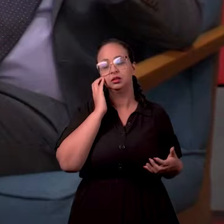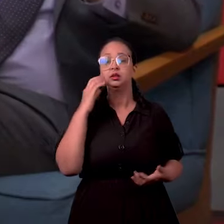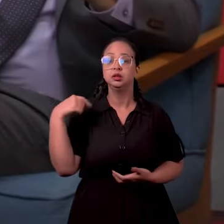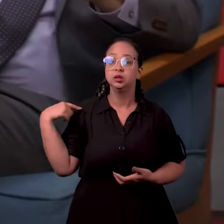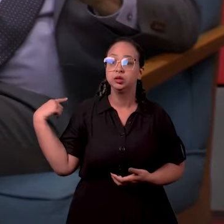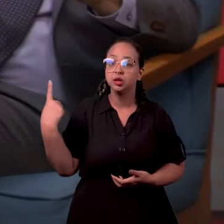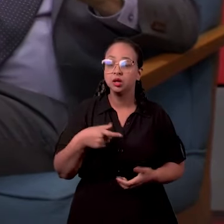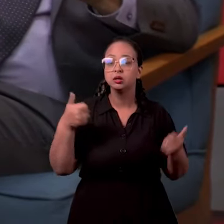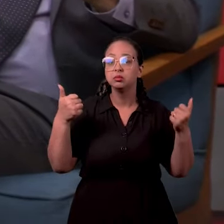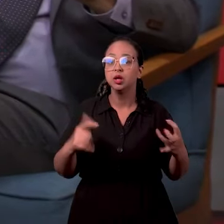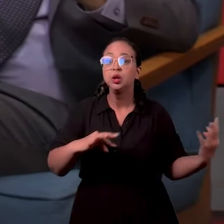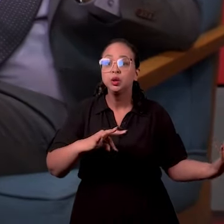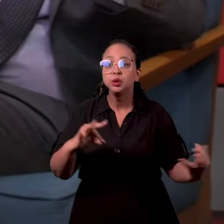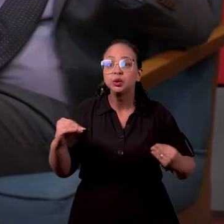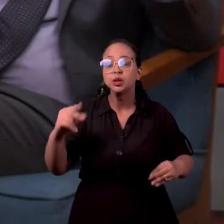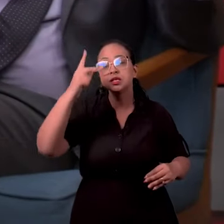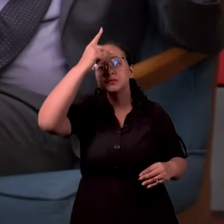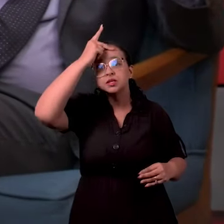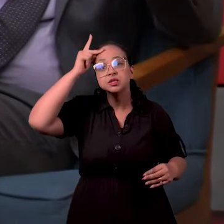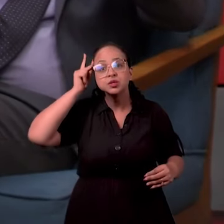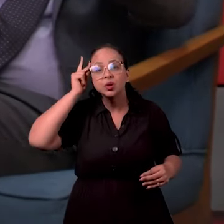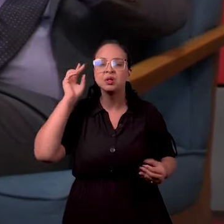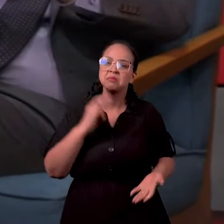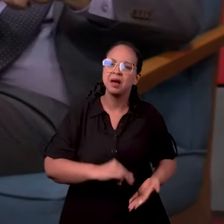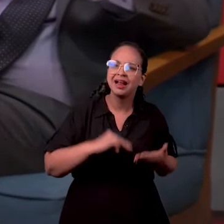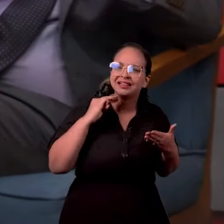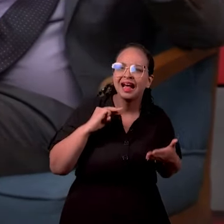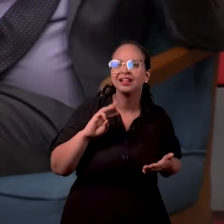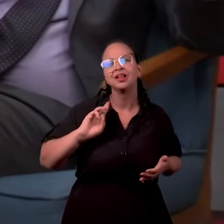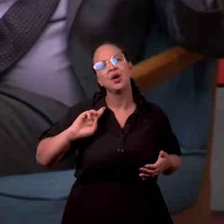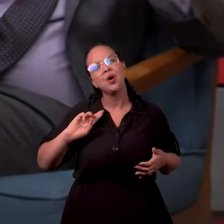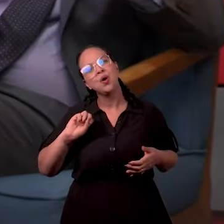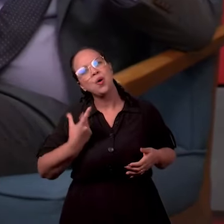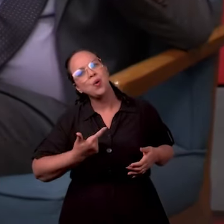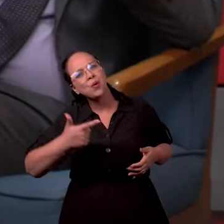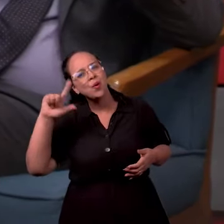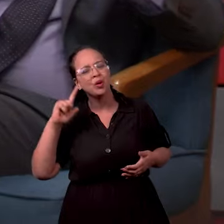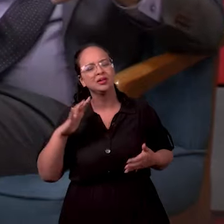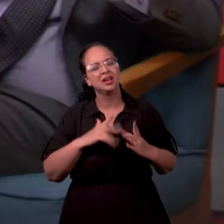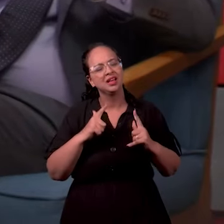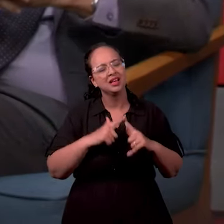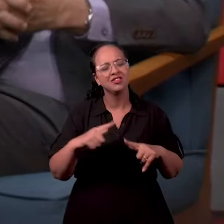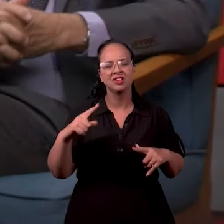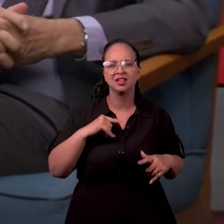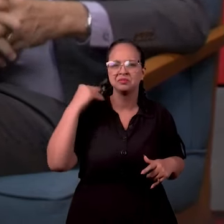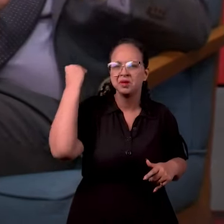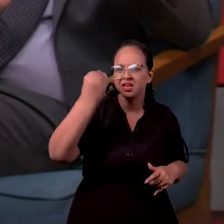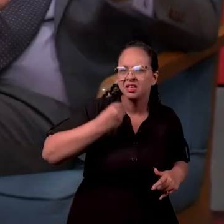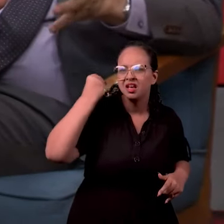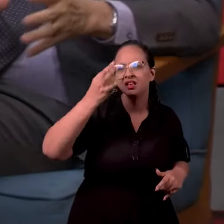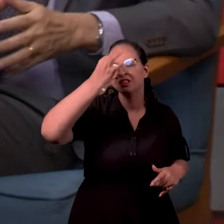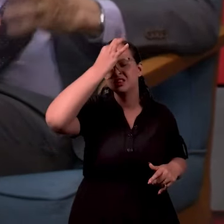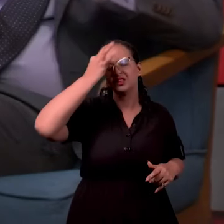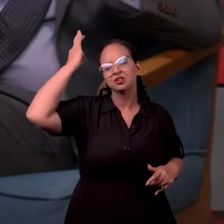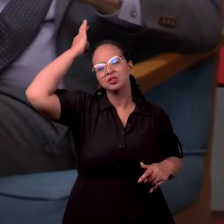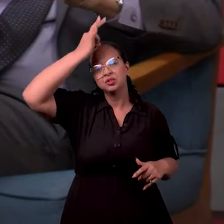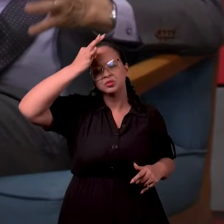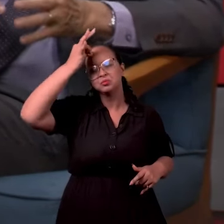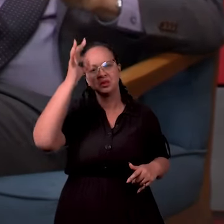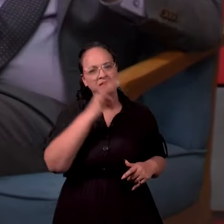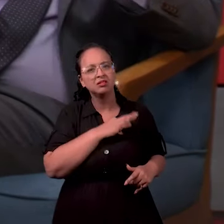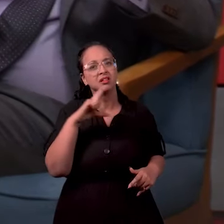Então, quando nós estamos falando aqui, nós estamos falando para todos os nossos irmãos, aqueles que são da Maranata, que não são, que têm uma experiência com o Senhor, batizados com o Espírito Santo, com